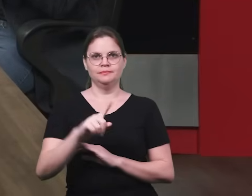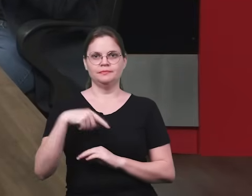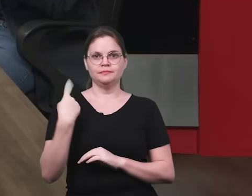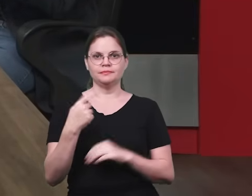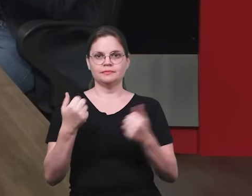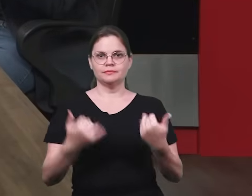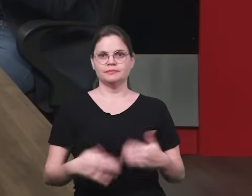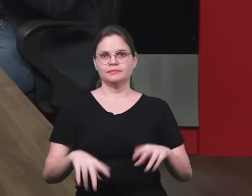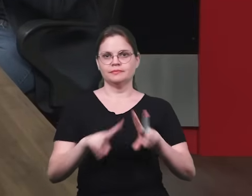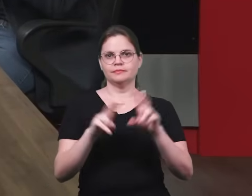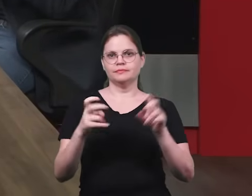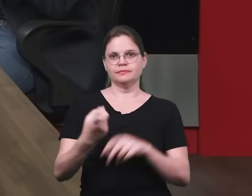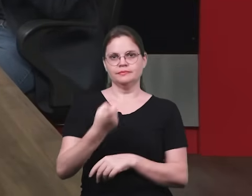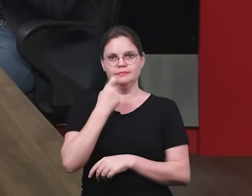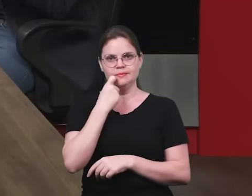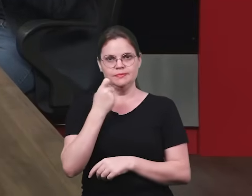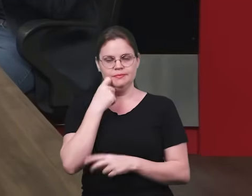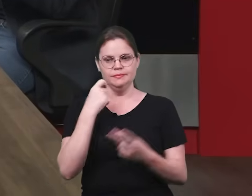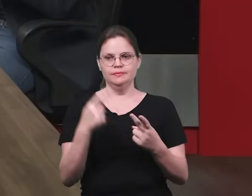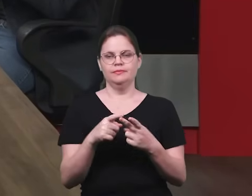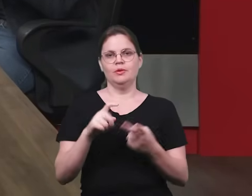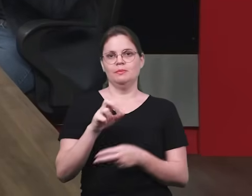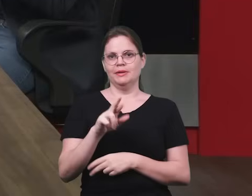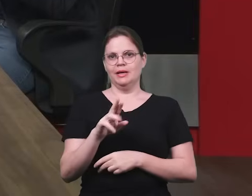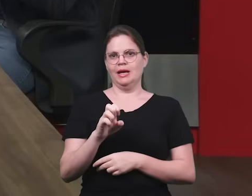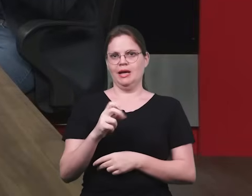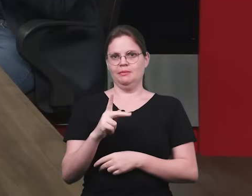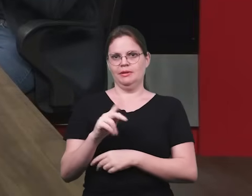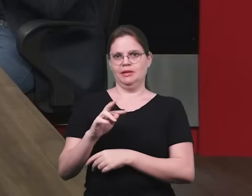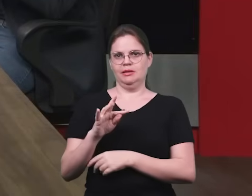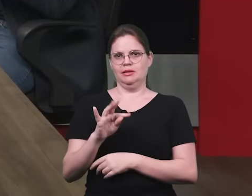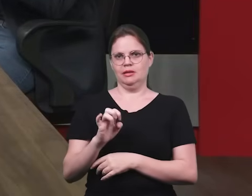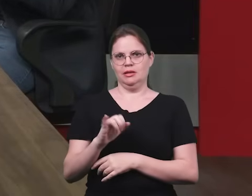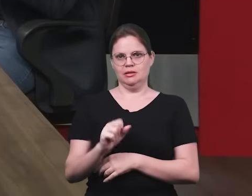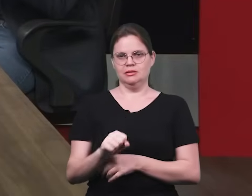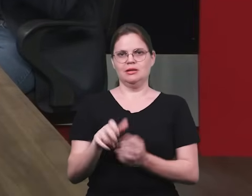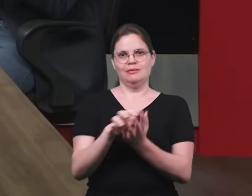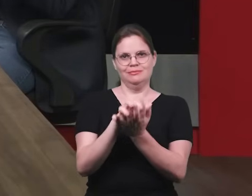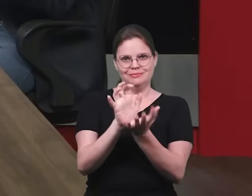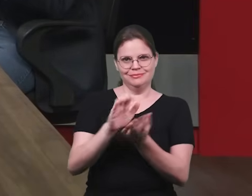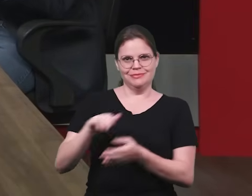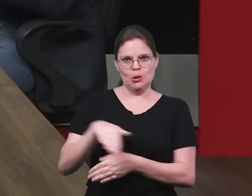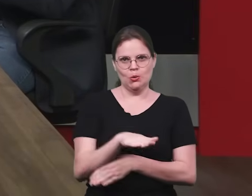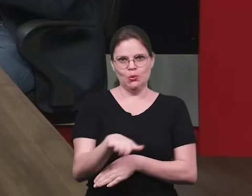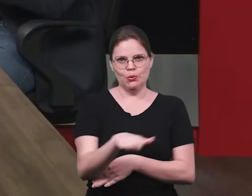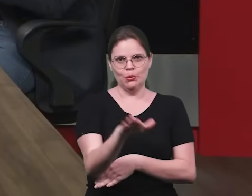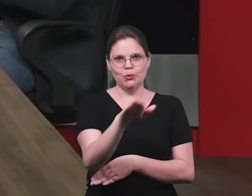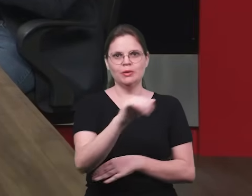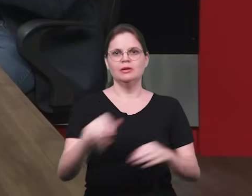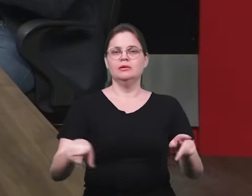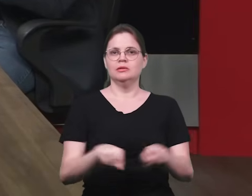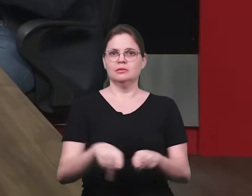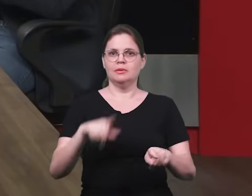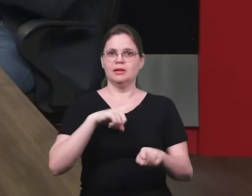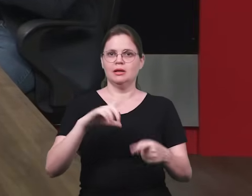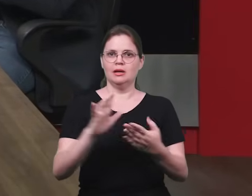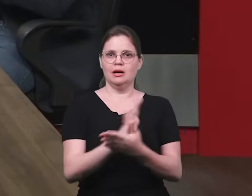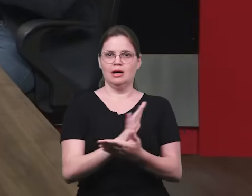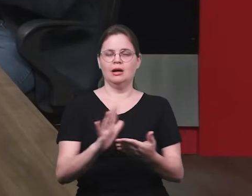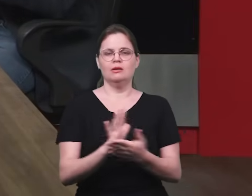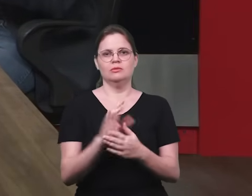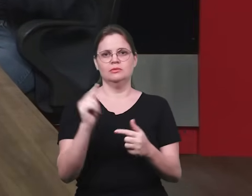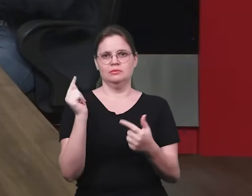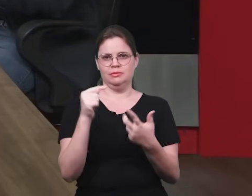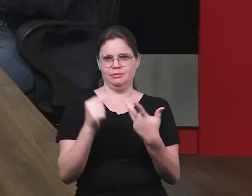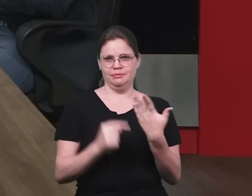de peixes, estamos falando de répteis, anfíbios, estamos falando dessas classes, né, de